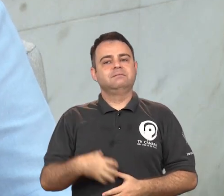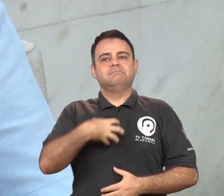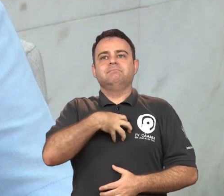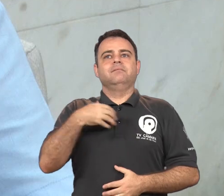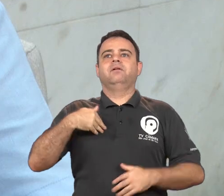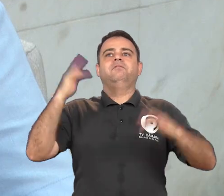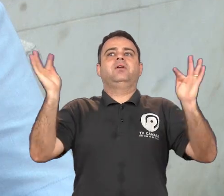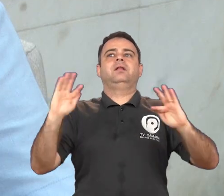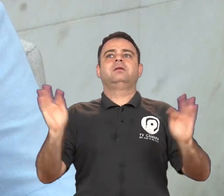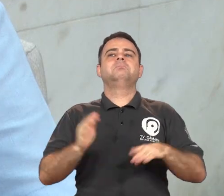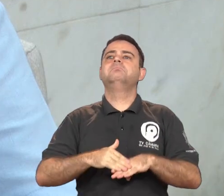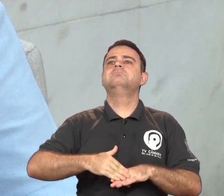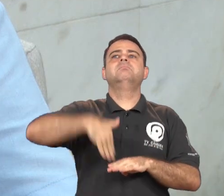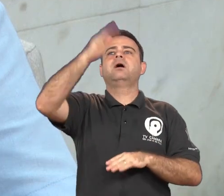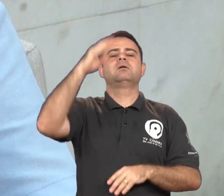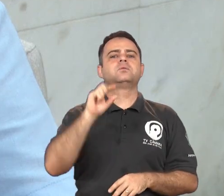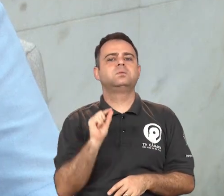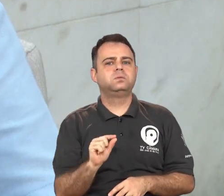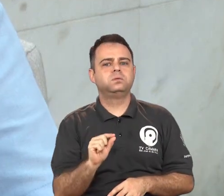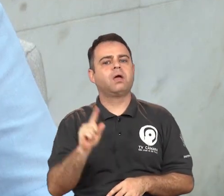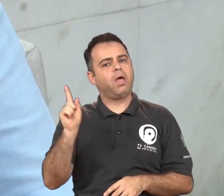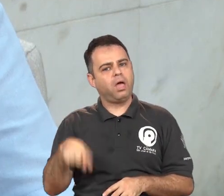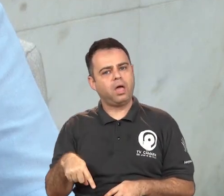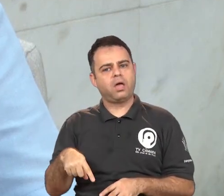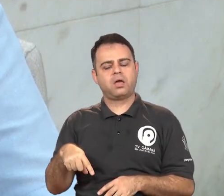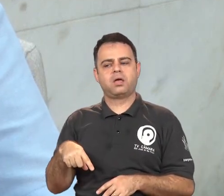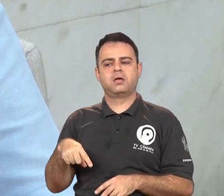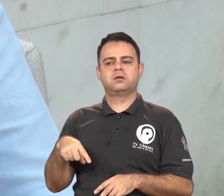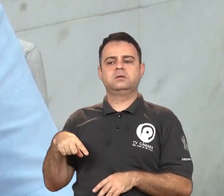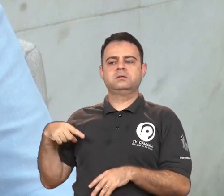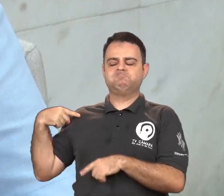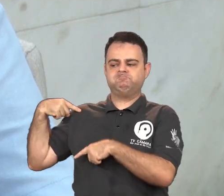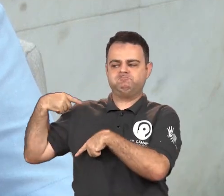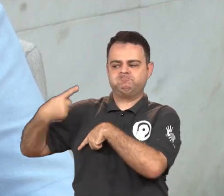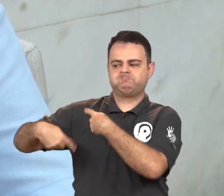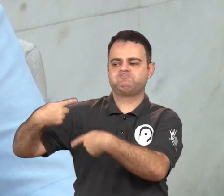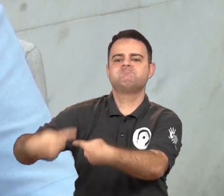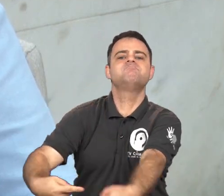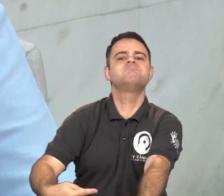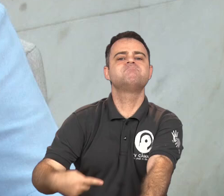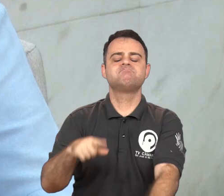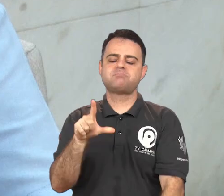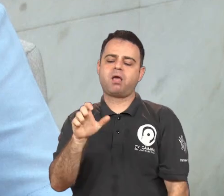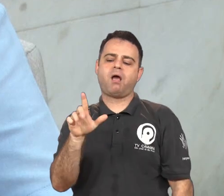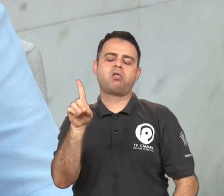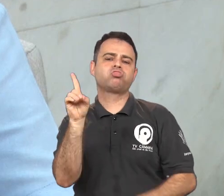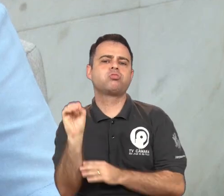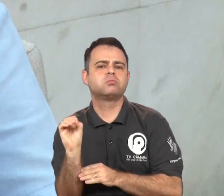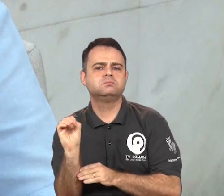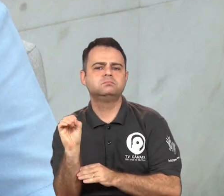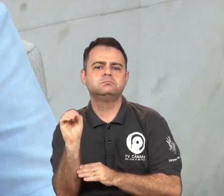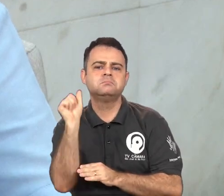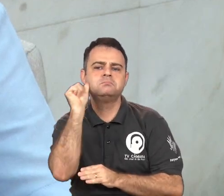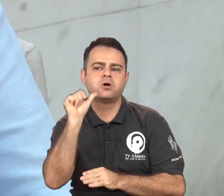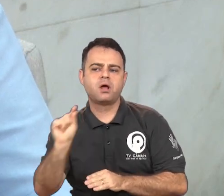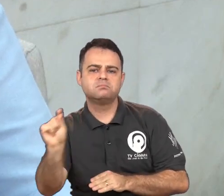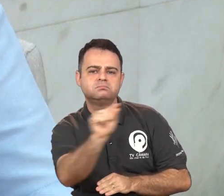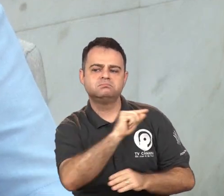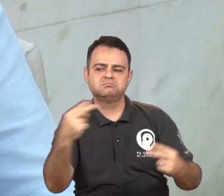deixa feliz é deixar um legado, né? Deixar um legado para as pessoas, para as mulheres, para